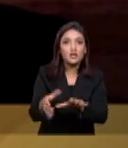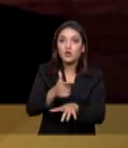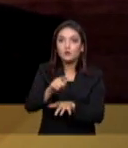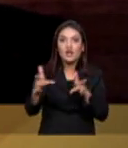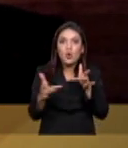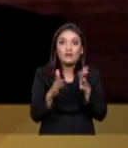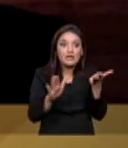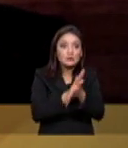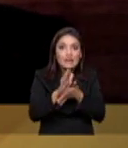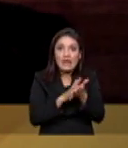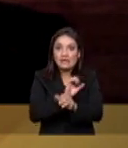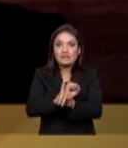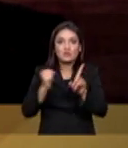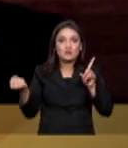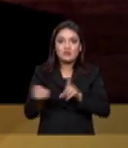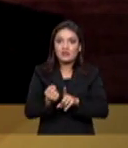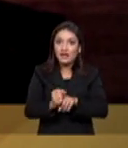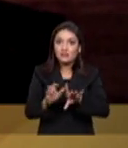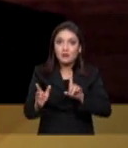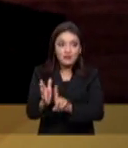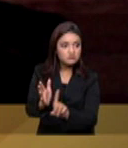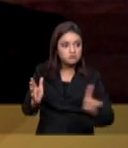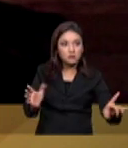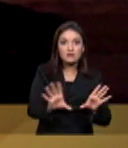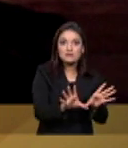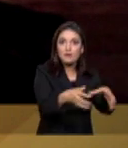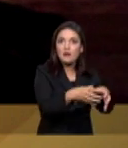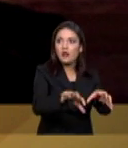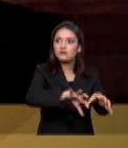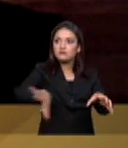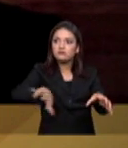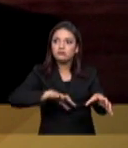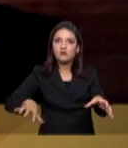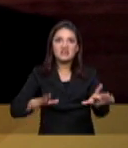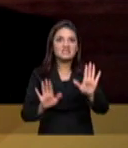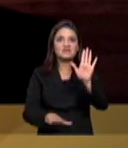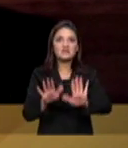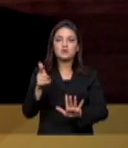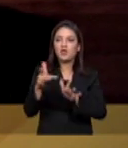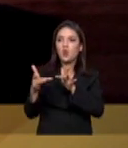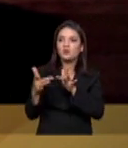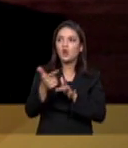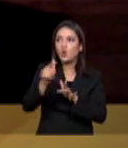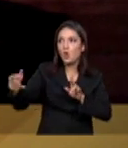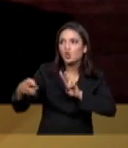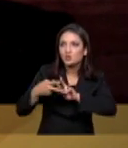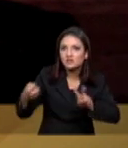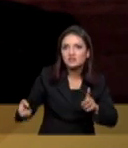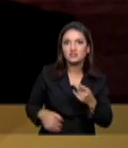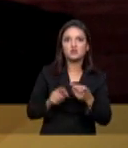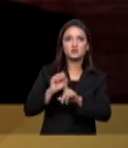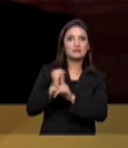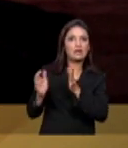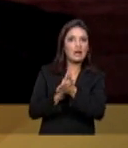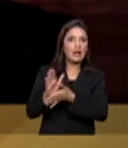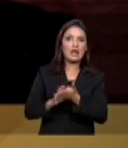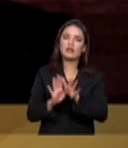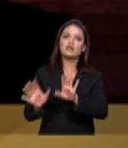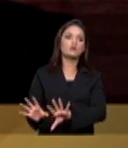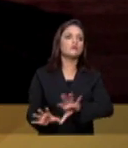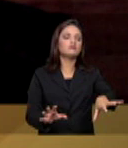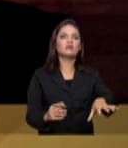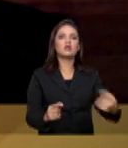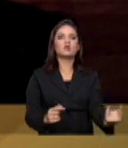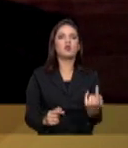com a sociedade Envolvente O mesmo com outras comunidades indígenas Em uma sociedade